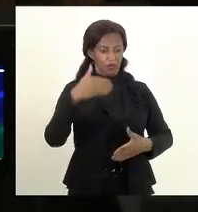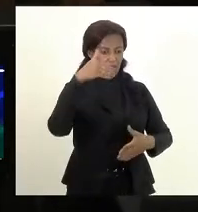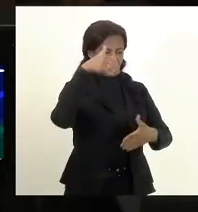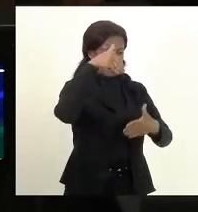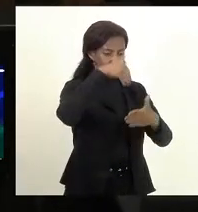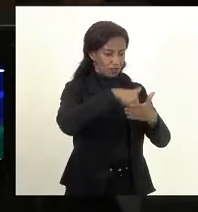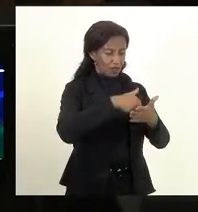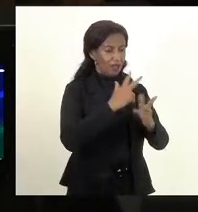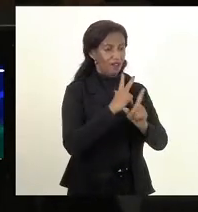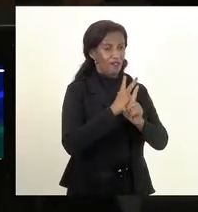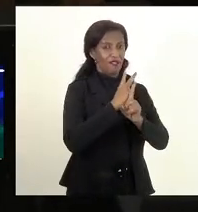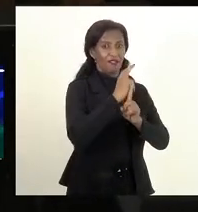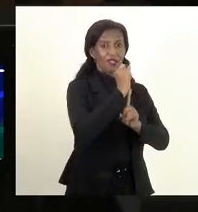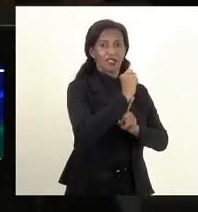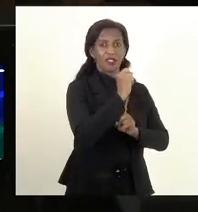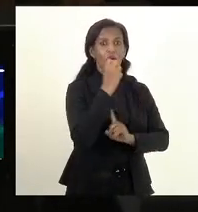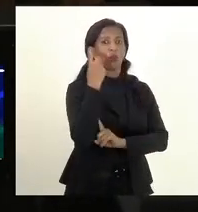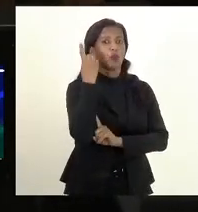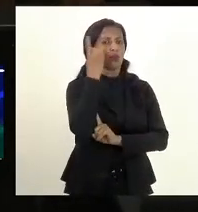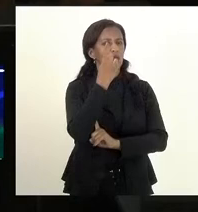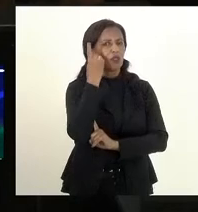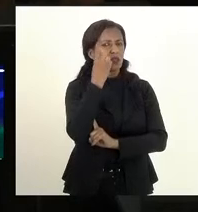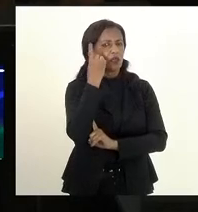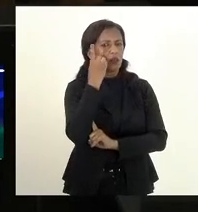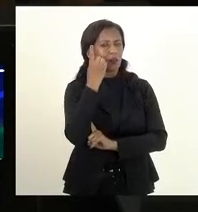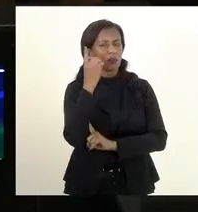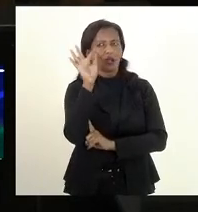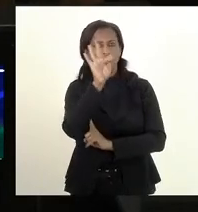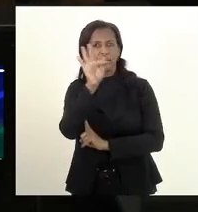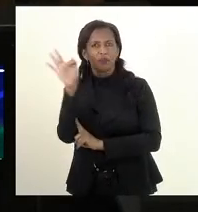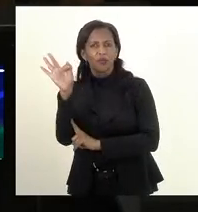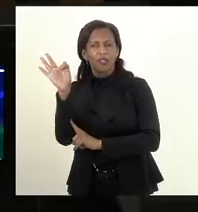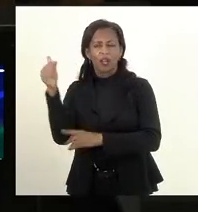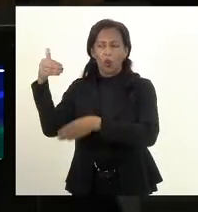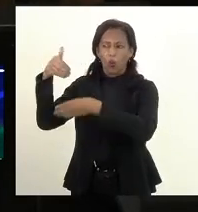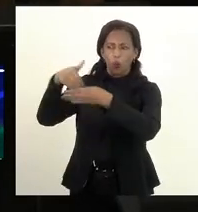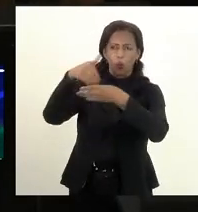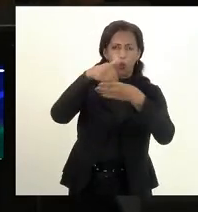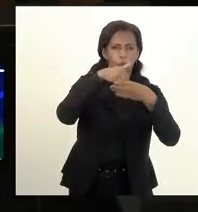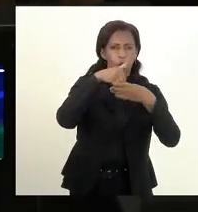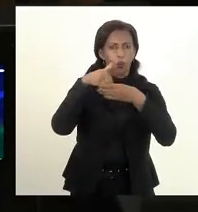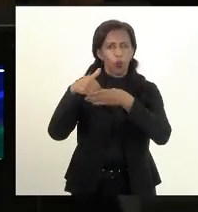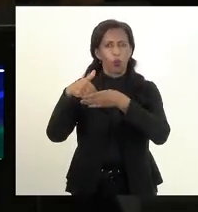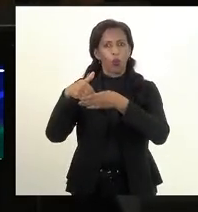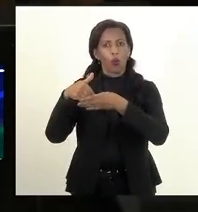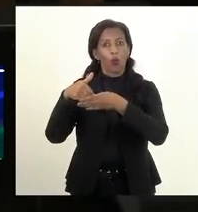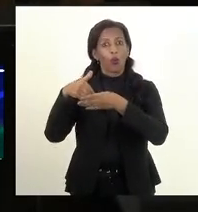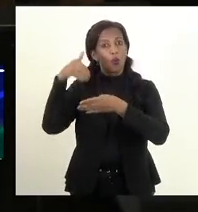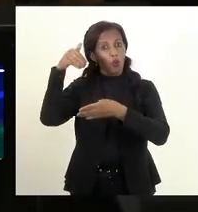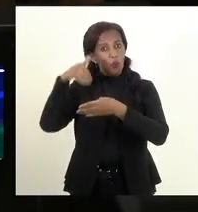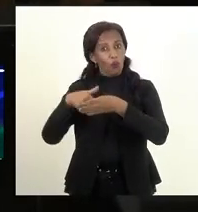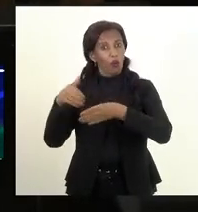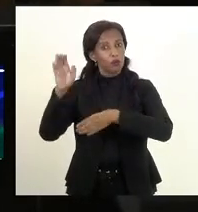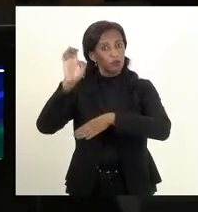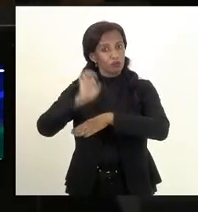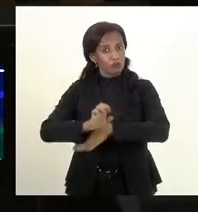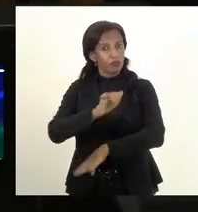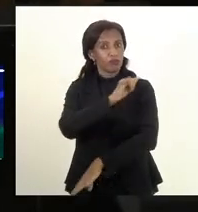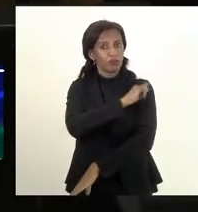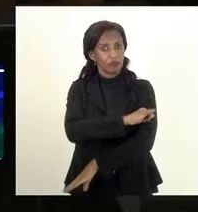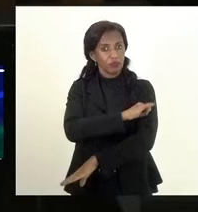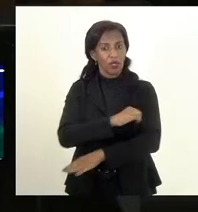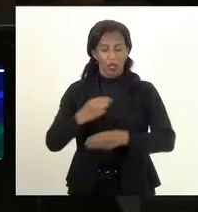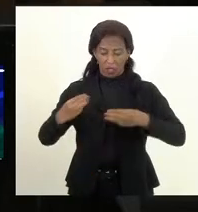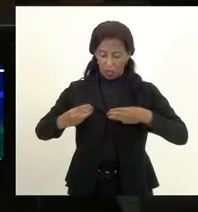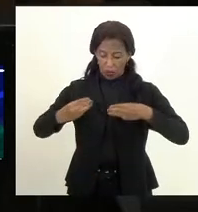federal diversas vezes com voto do Estado do Rio de Janeiro e o